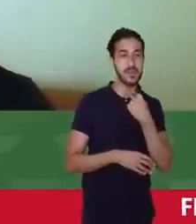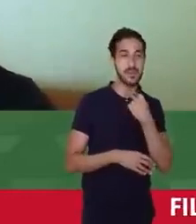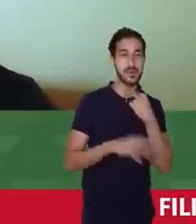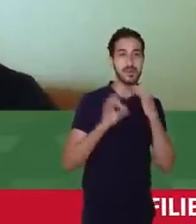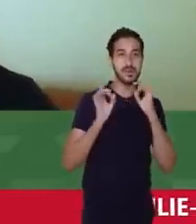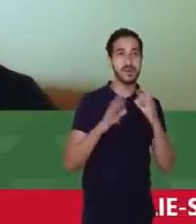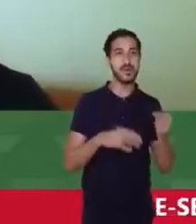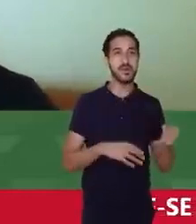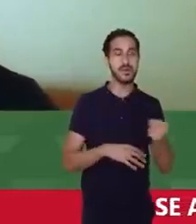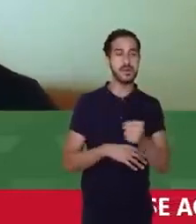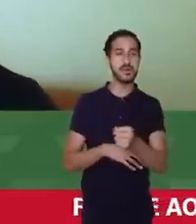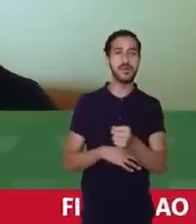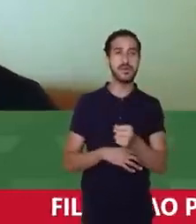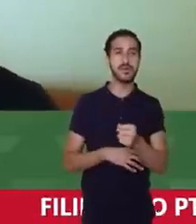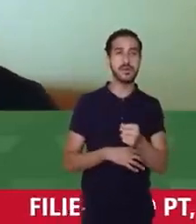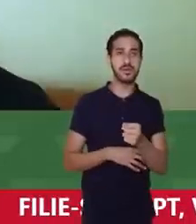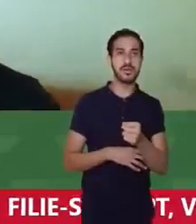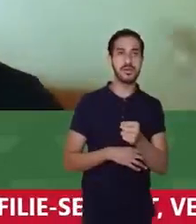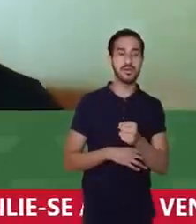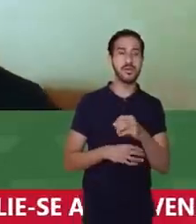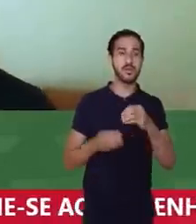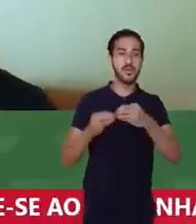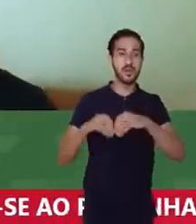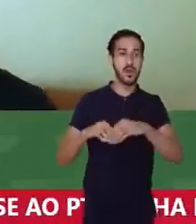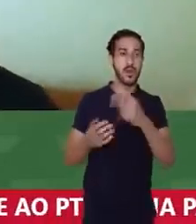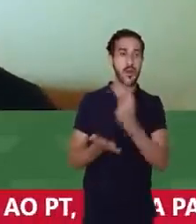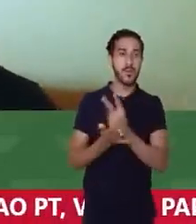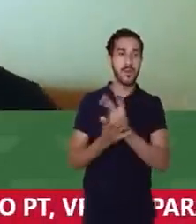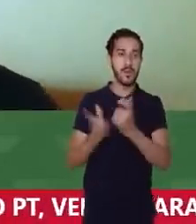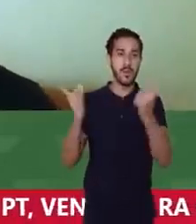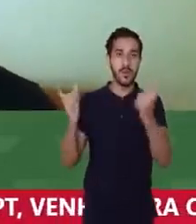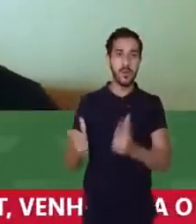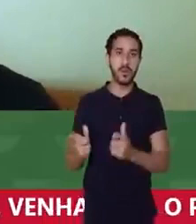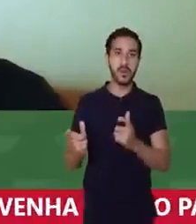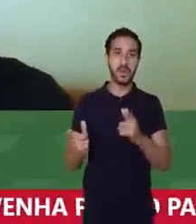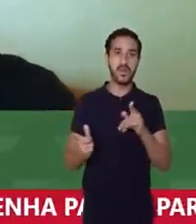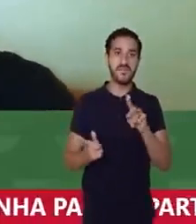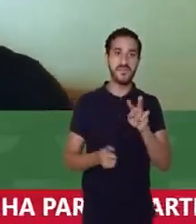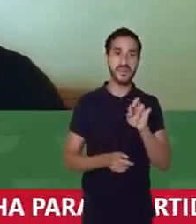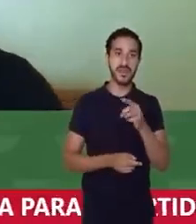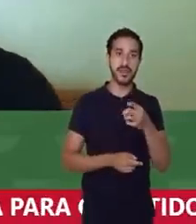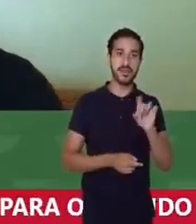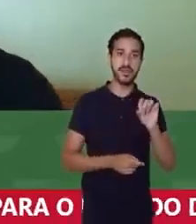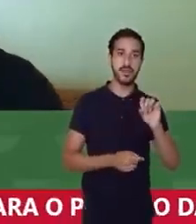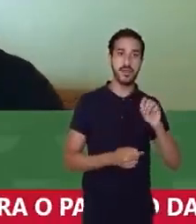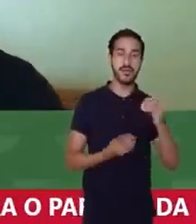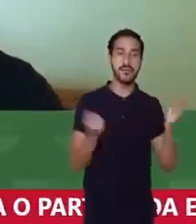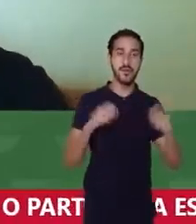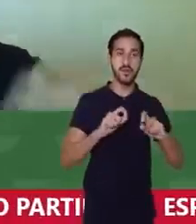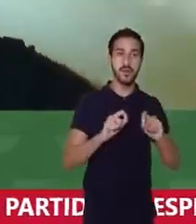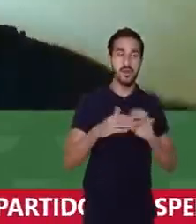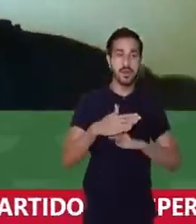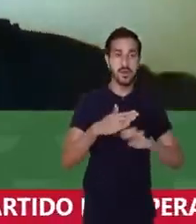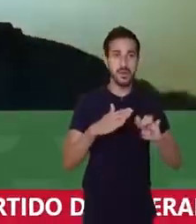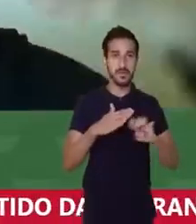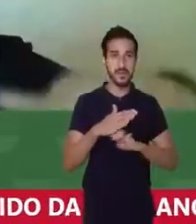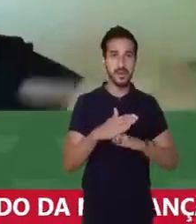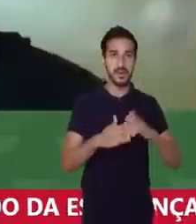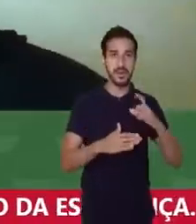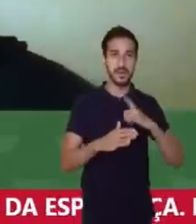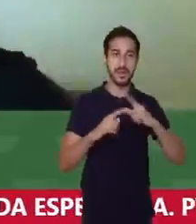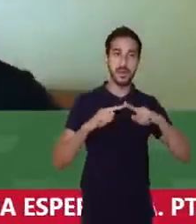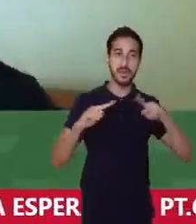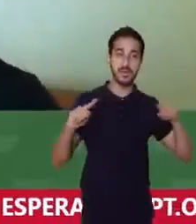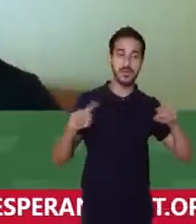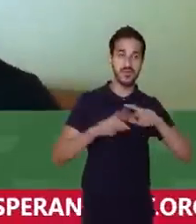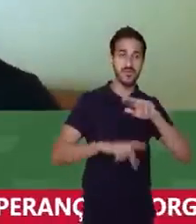só colocar sua cesta, seus ovos numa cesta só. Então, a verticalização permite que a empresa tenha